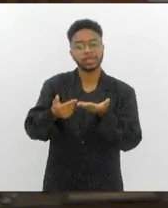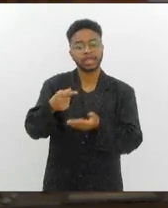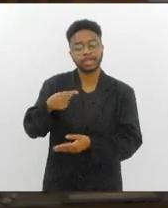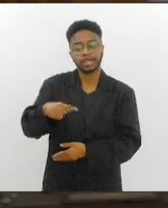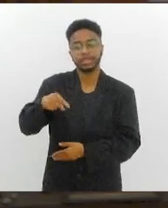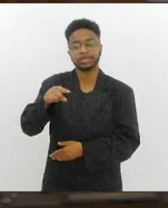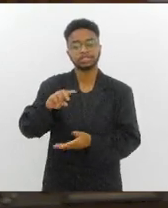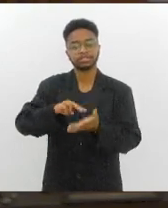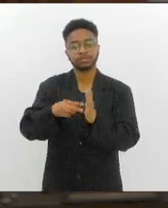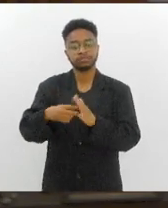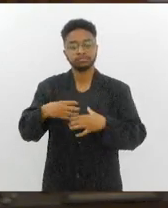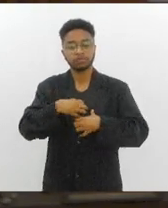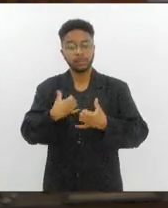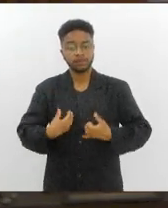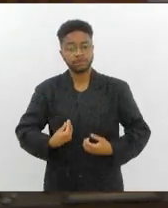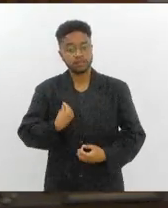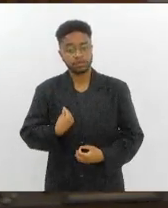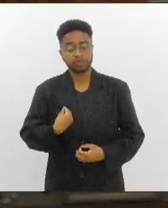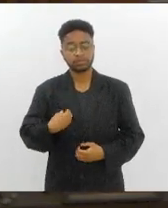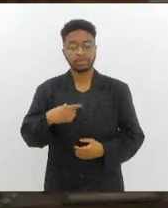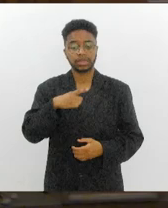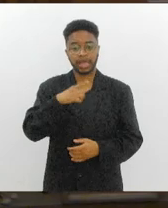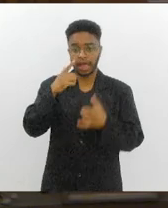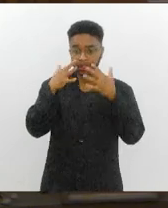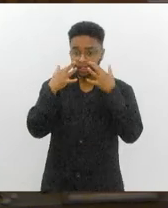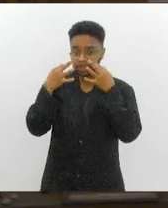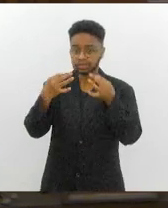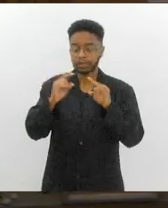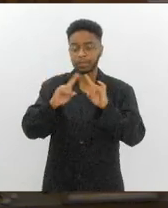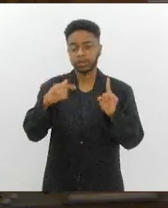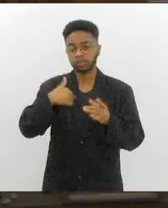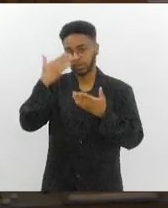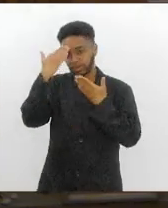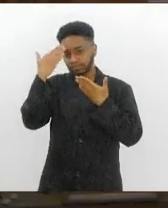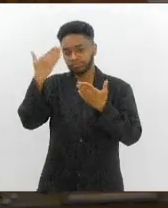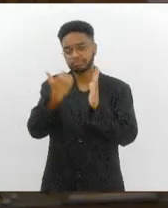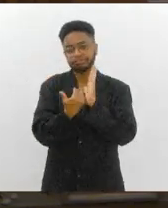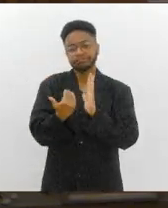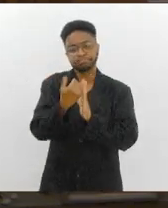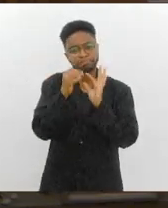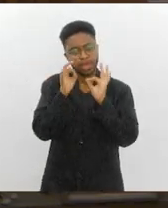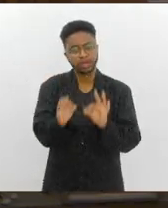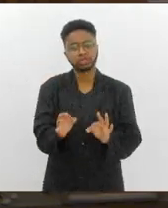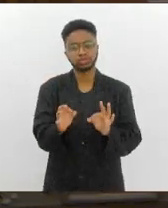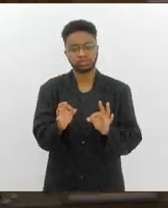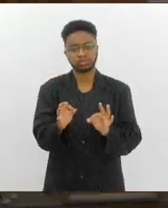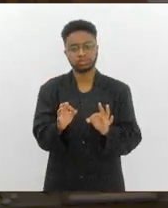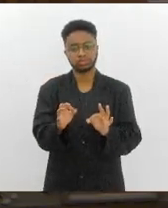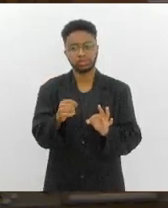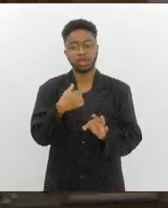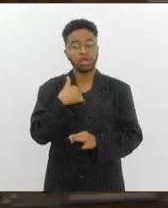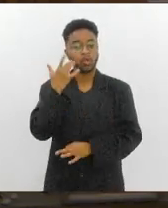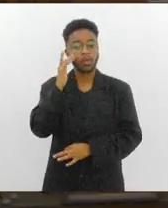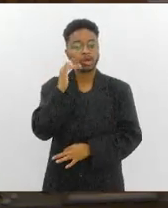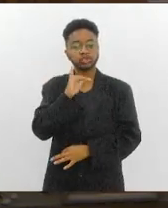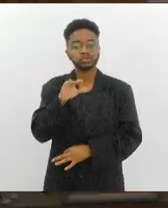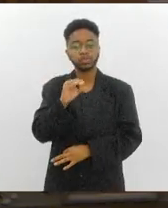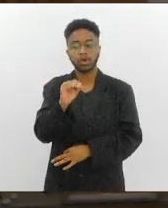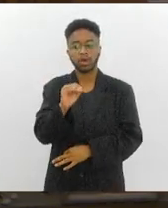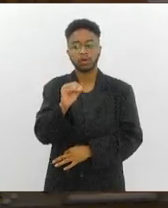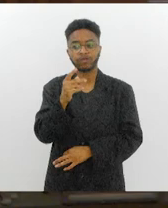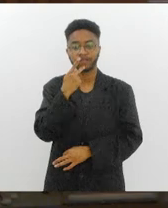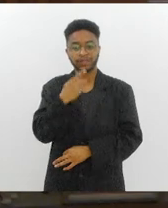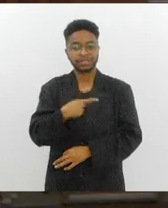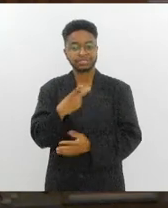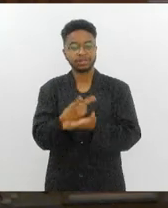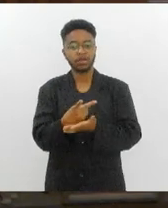vivo, estar atento. Mas eu agradeço muito, muito mesmo. Eu acho que o João ficava para mim, Débora, você não